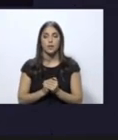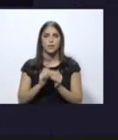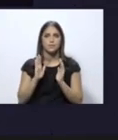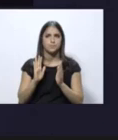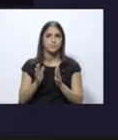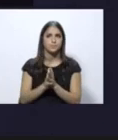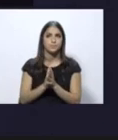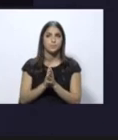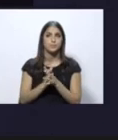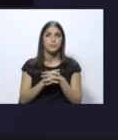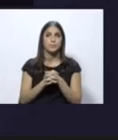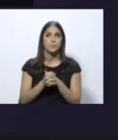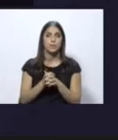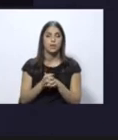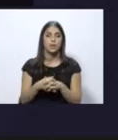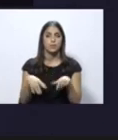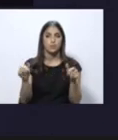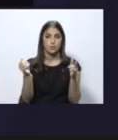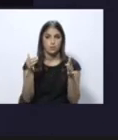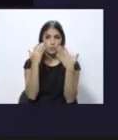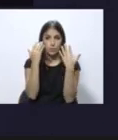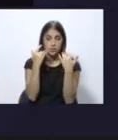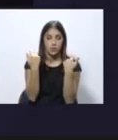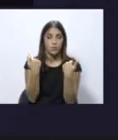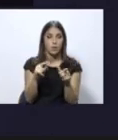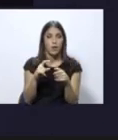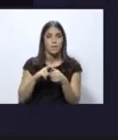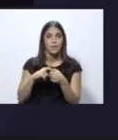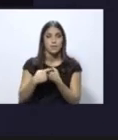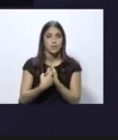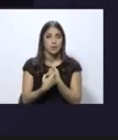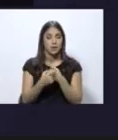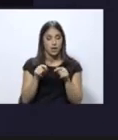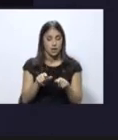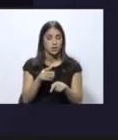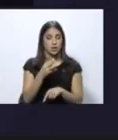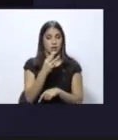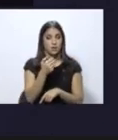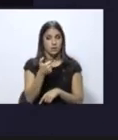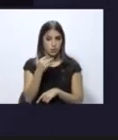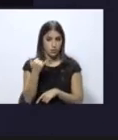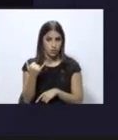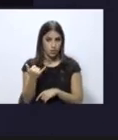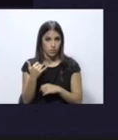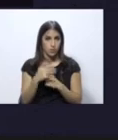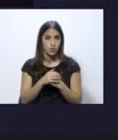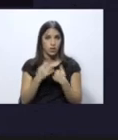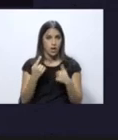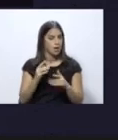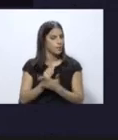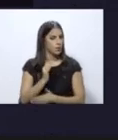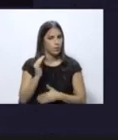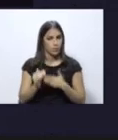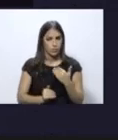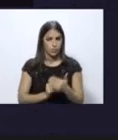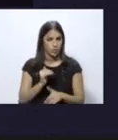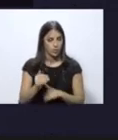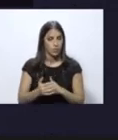houve a notícia de que esta parceria com a W52 e o Futebol Clube Porto é para manter, pelo